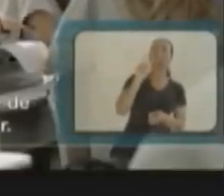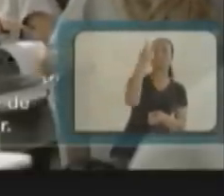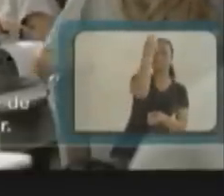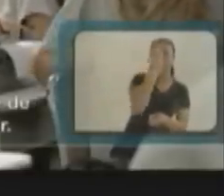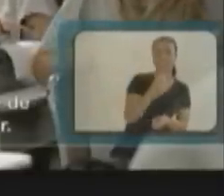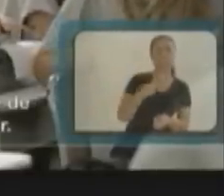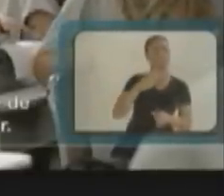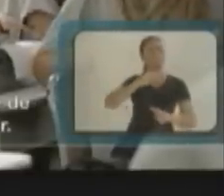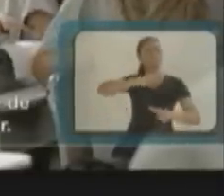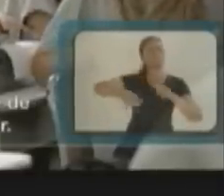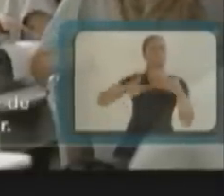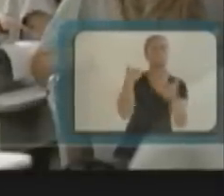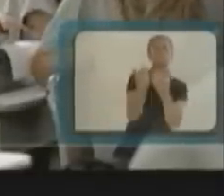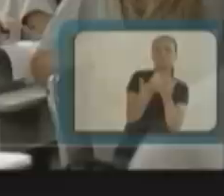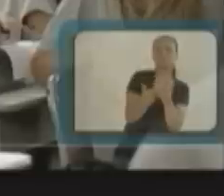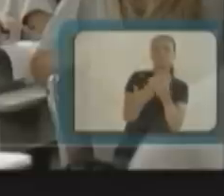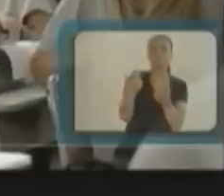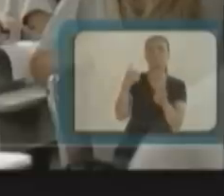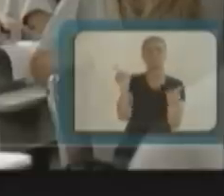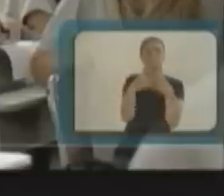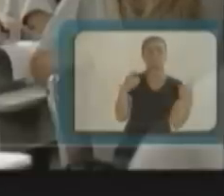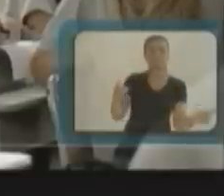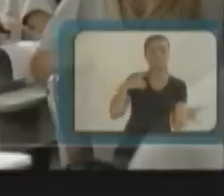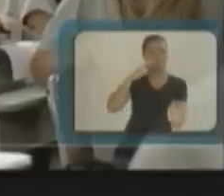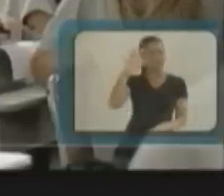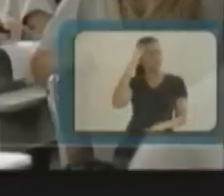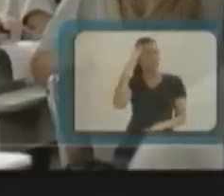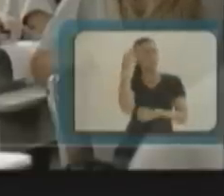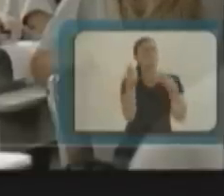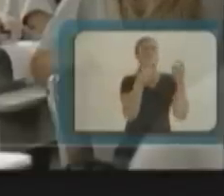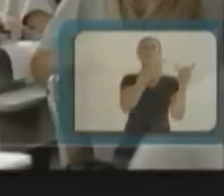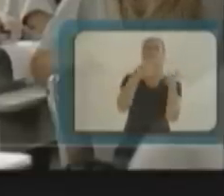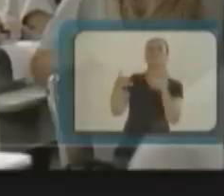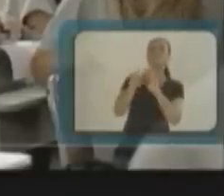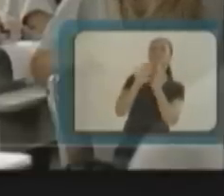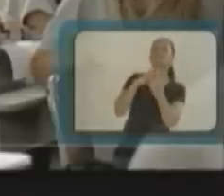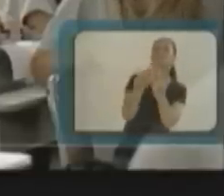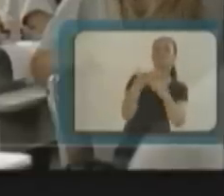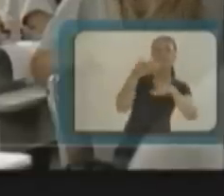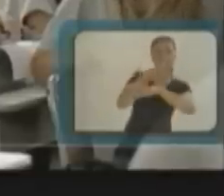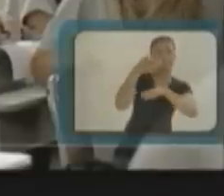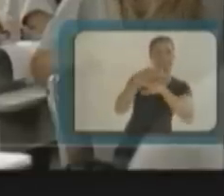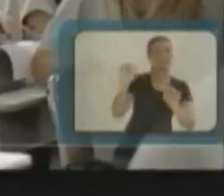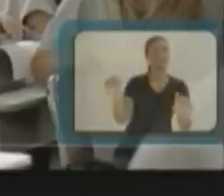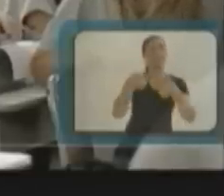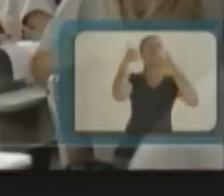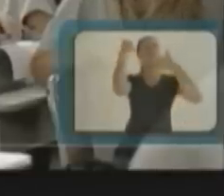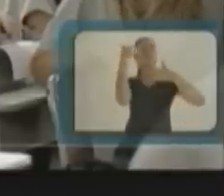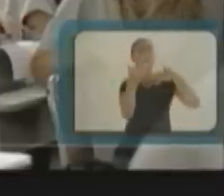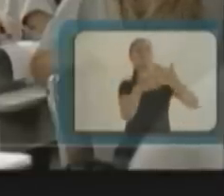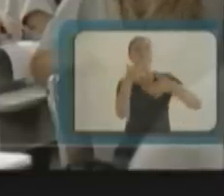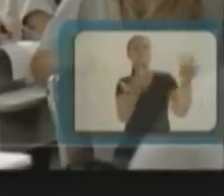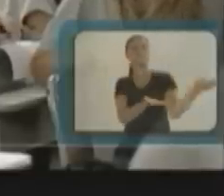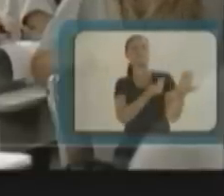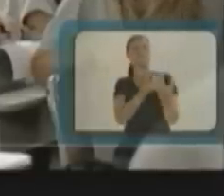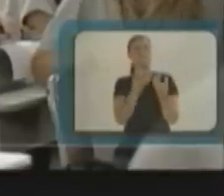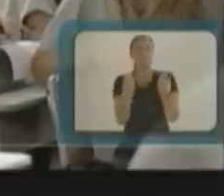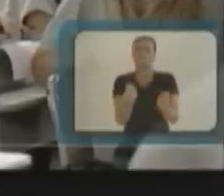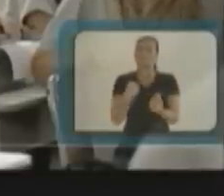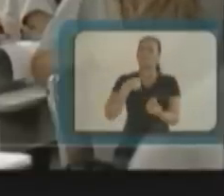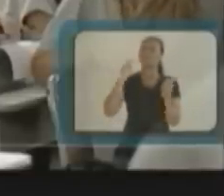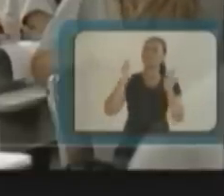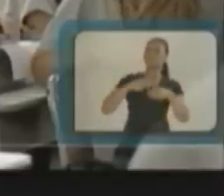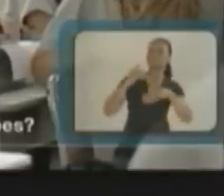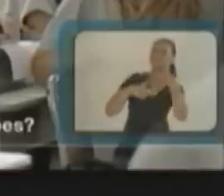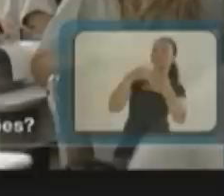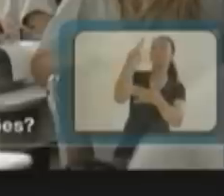ser compositor. Você já pensou que com mais escolas acessíveis e melhor estruturadas, muitos jovens assim